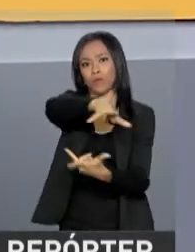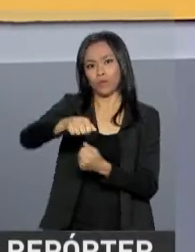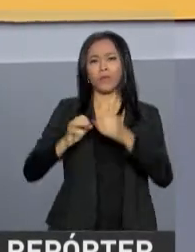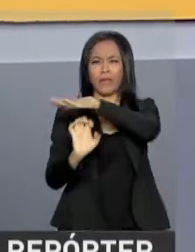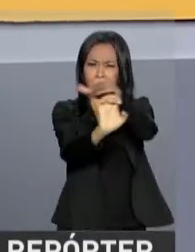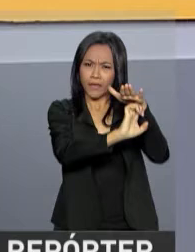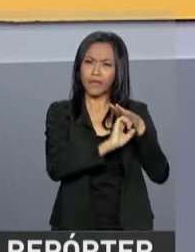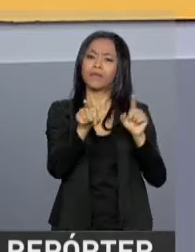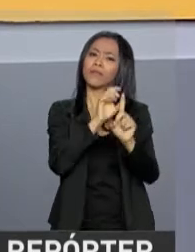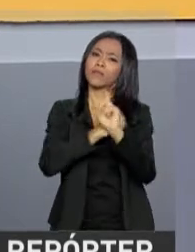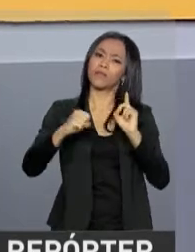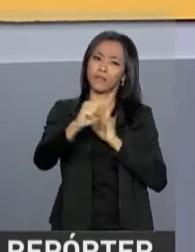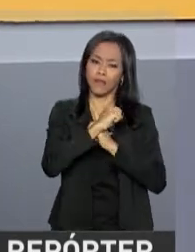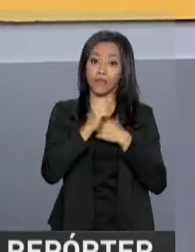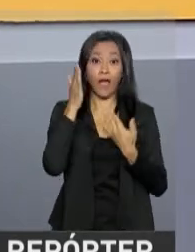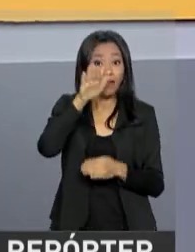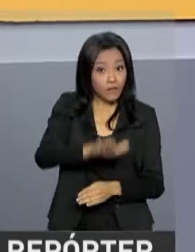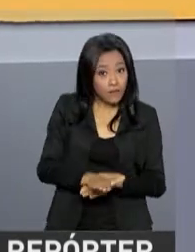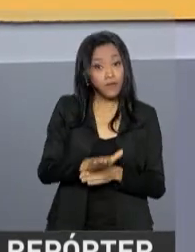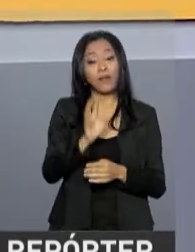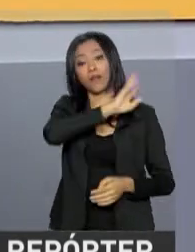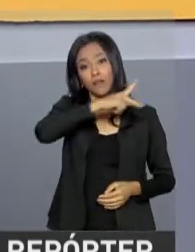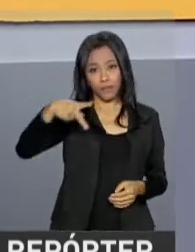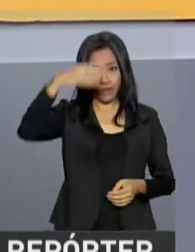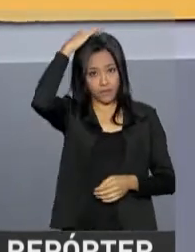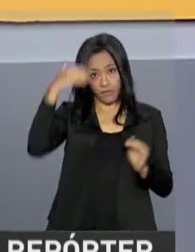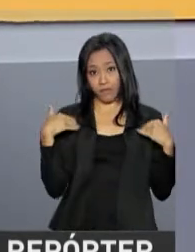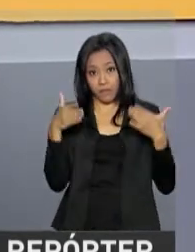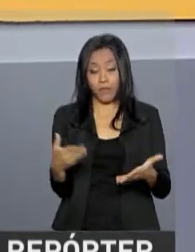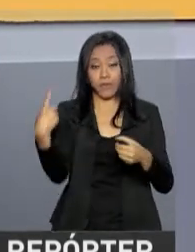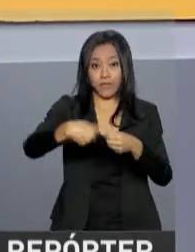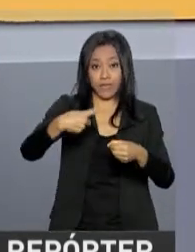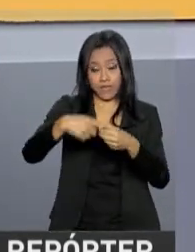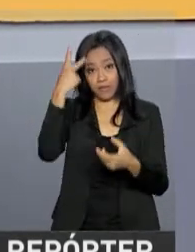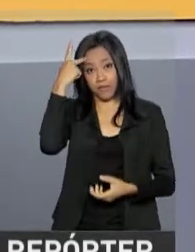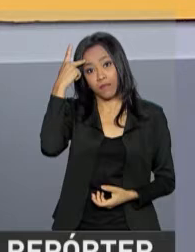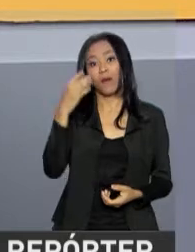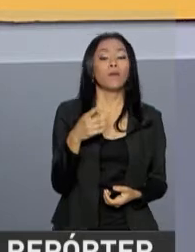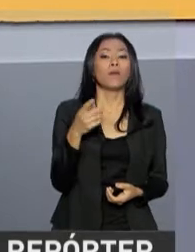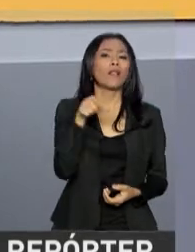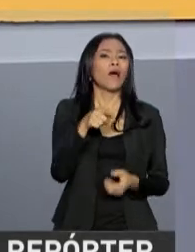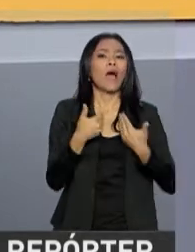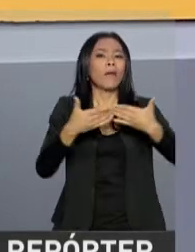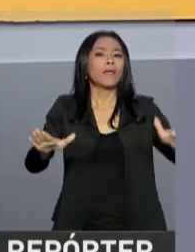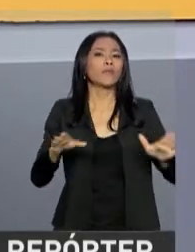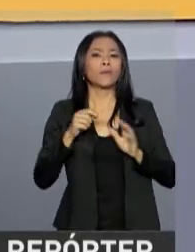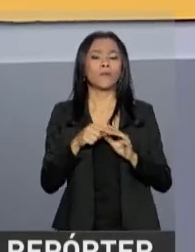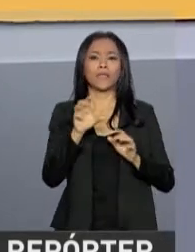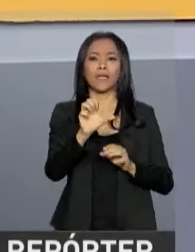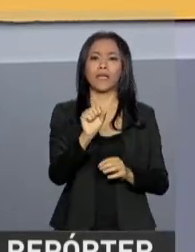e da sociedade civil. À tarde, Temer estará na cidade de Ribeirão Preto, onde participa da abertura da safra de cana